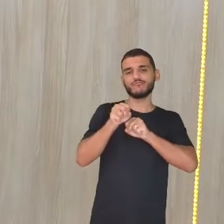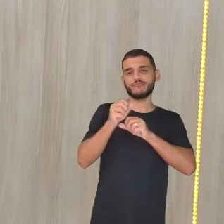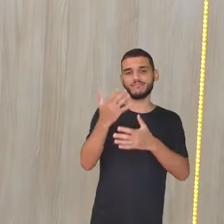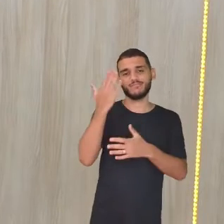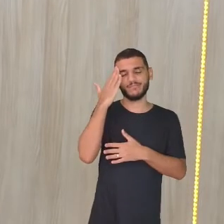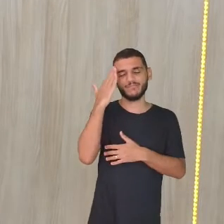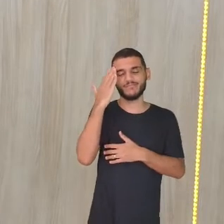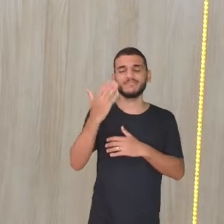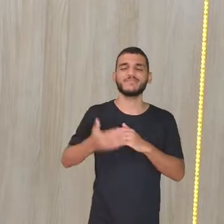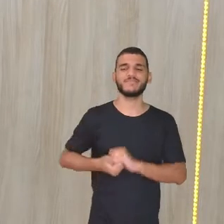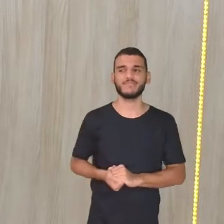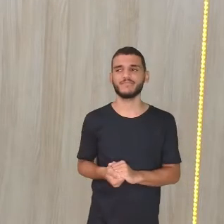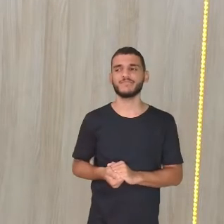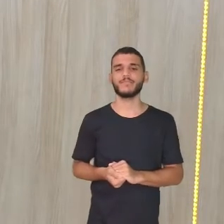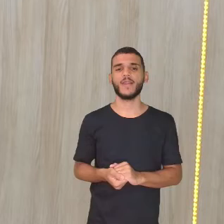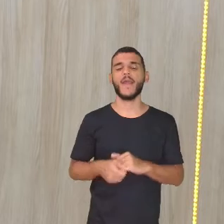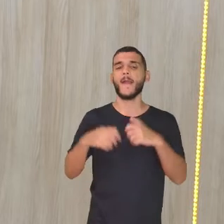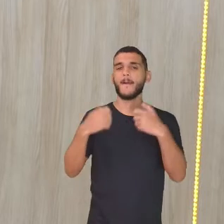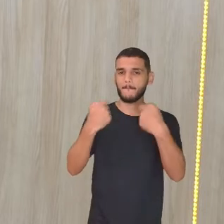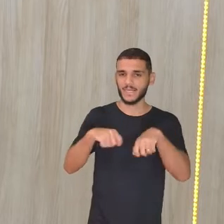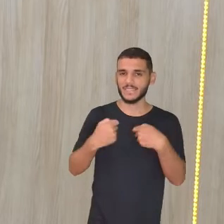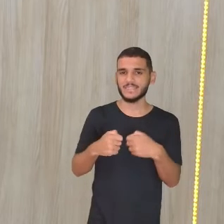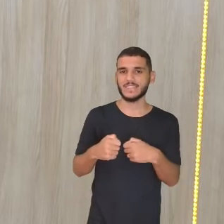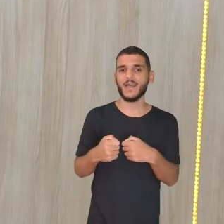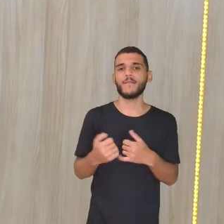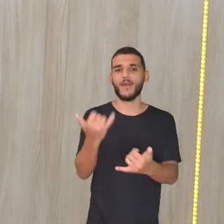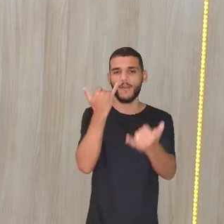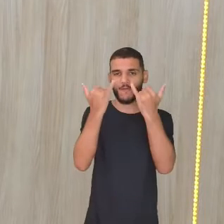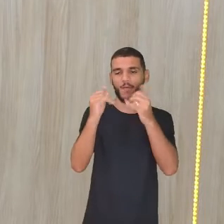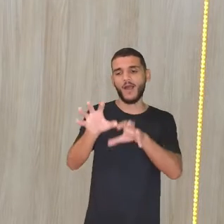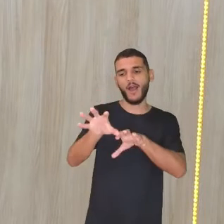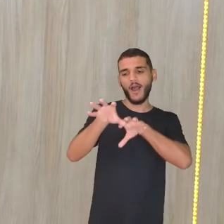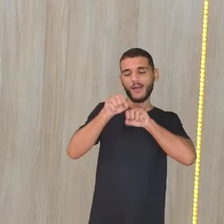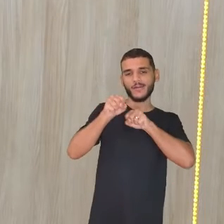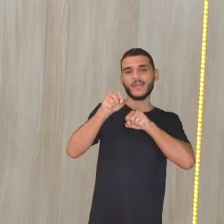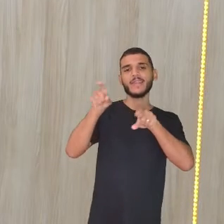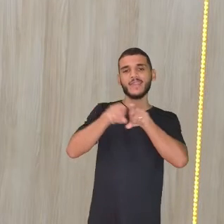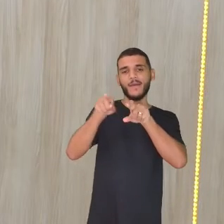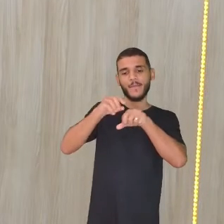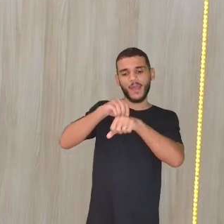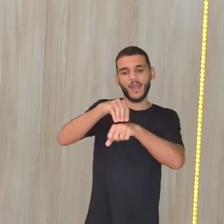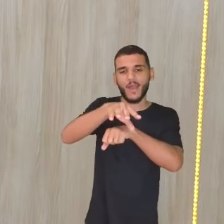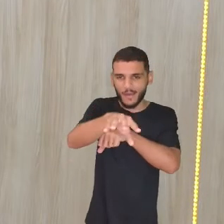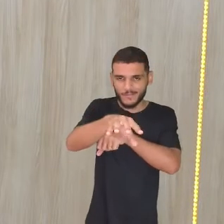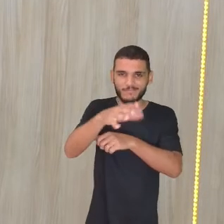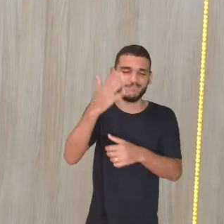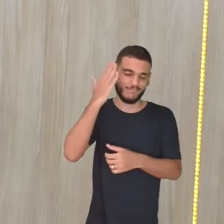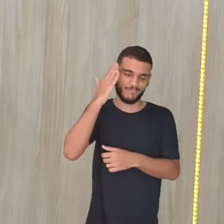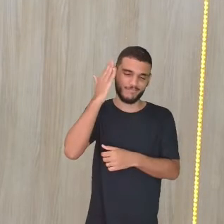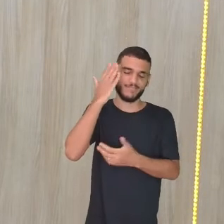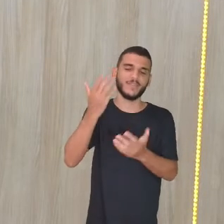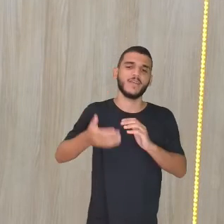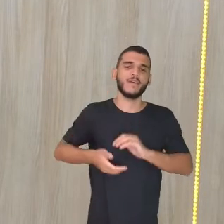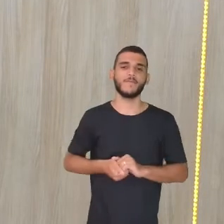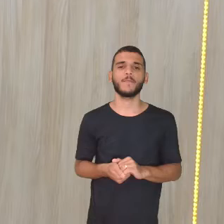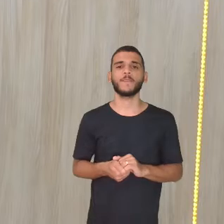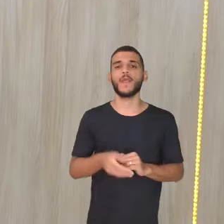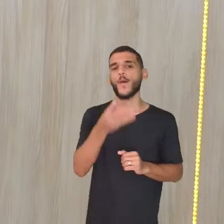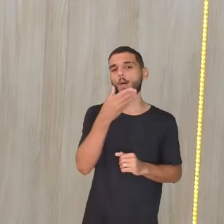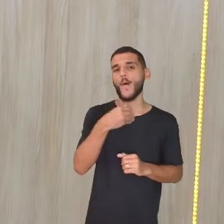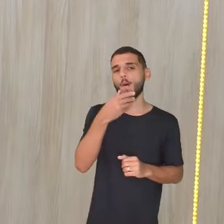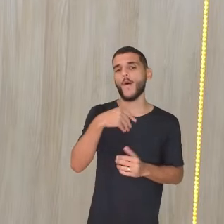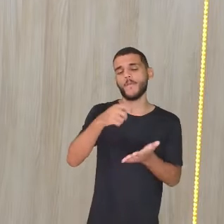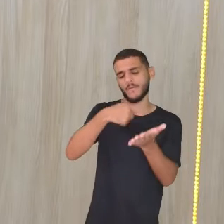informar e informar. E o papel de Maurício de Souza é muito importante, não é? Como escritor, não